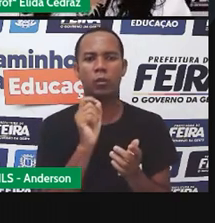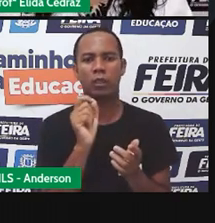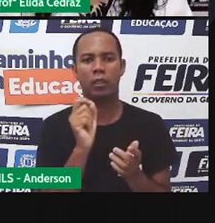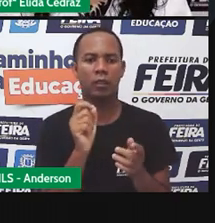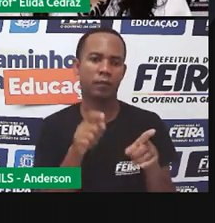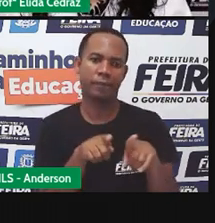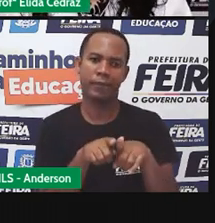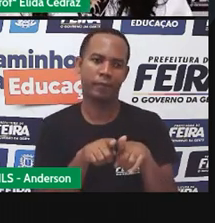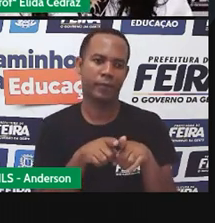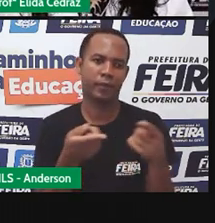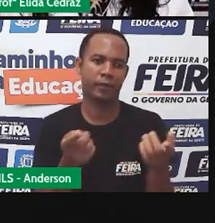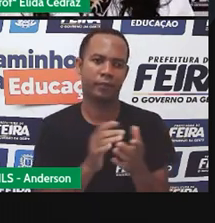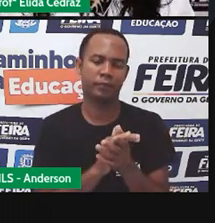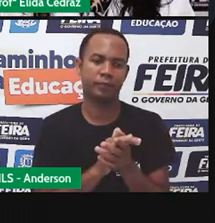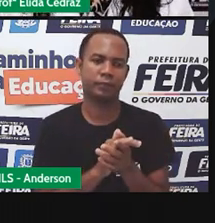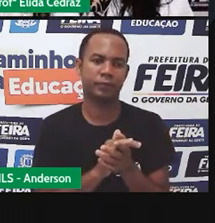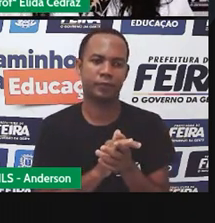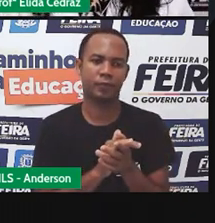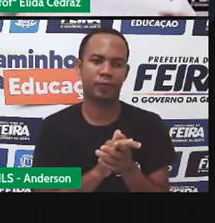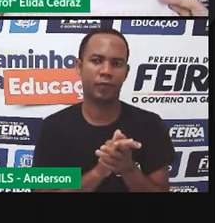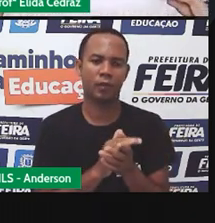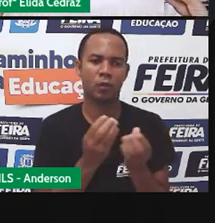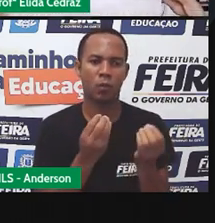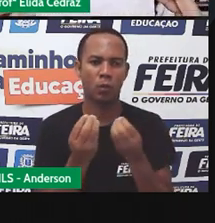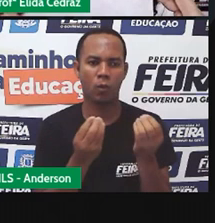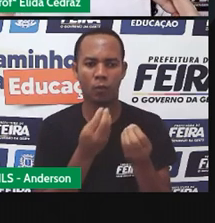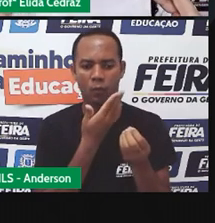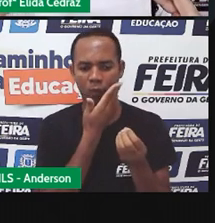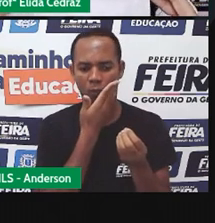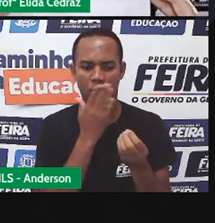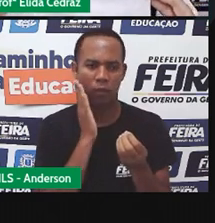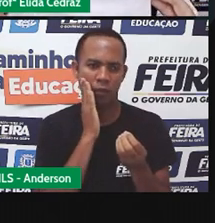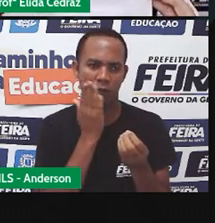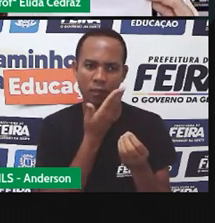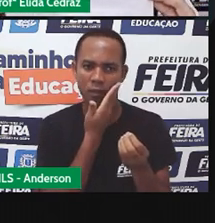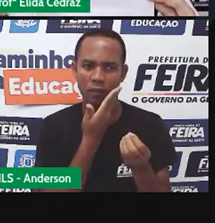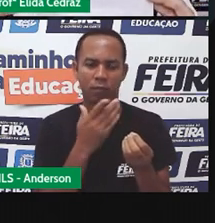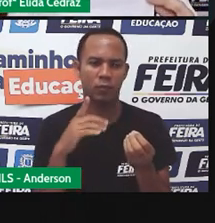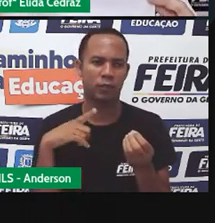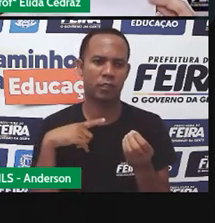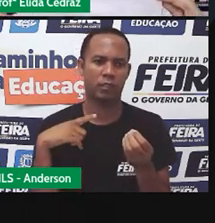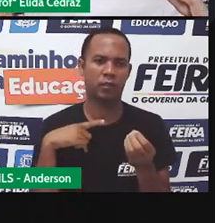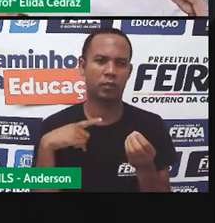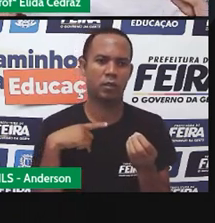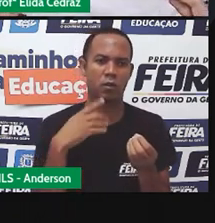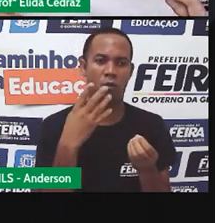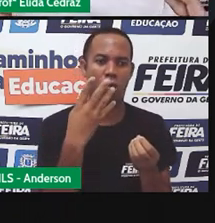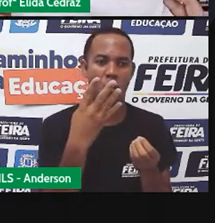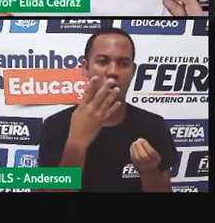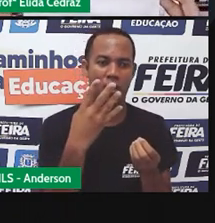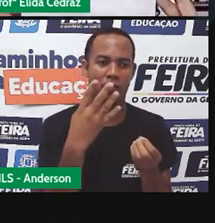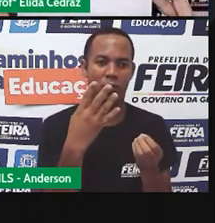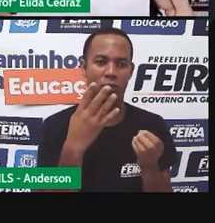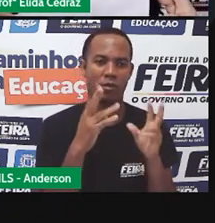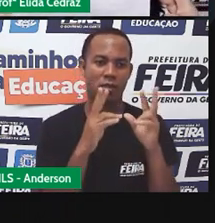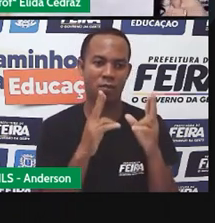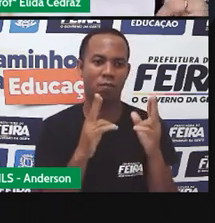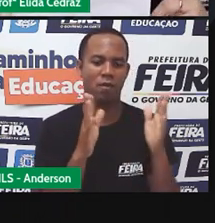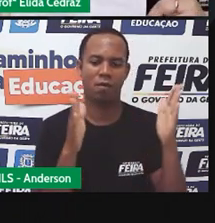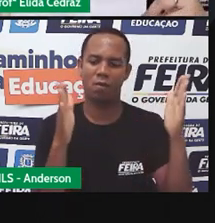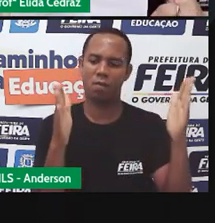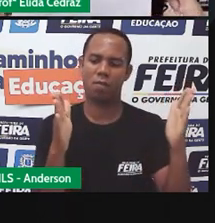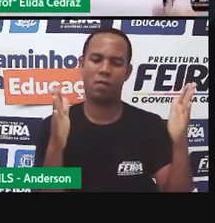forma. O guardanapo, ele, ó, tem quatro lados iguais. Ele